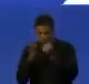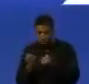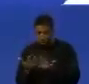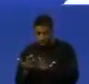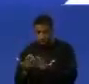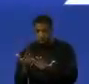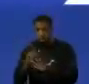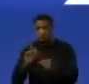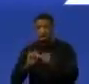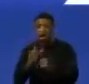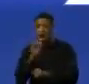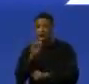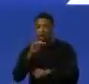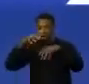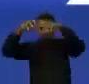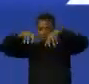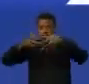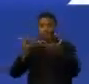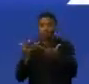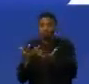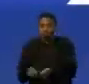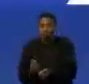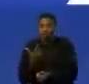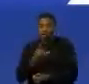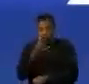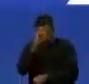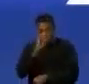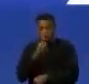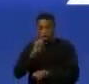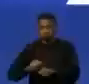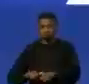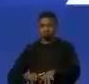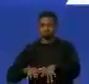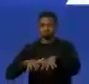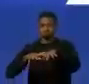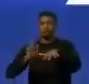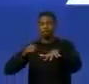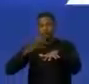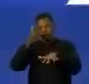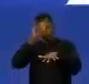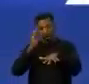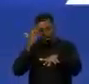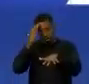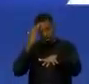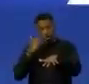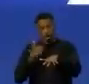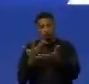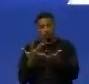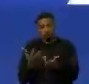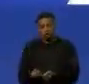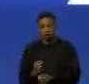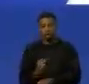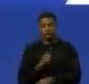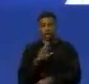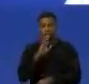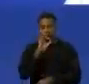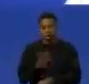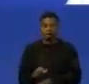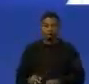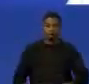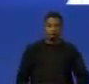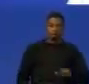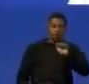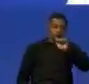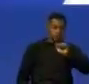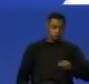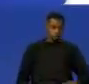absorver a água que vem ali da chuva, evitando assim, por exemplo, um caso de enchente. Então, a gente fica aqui com a letra